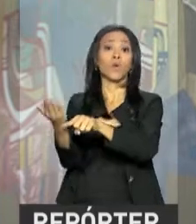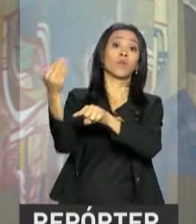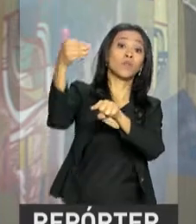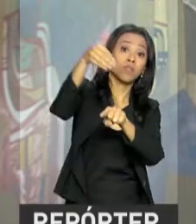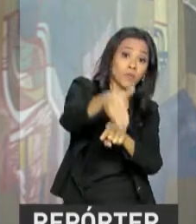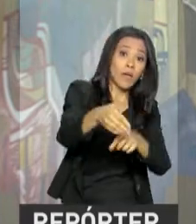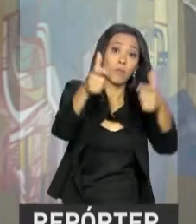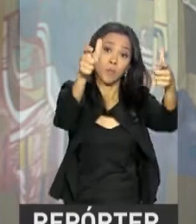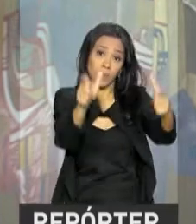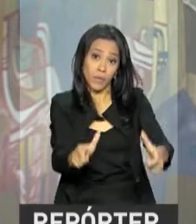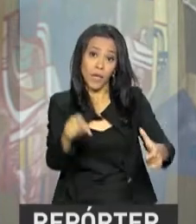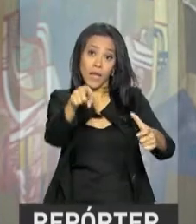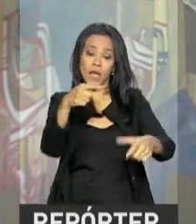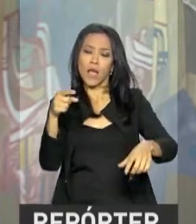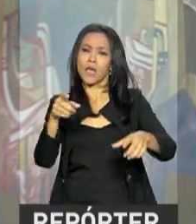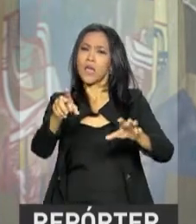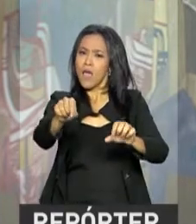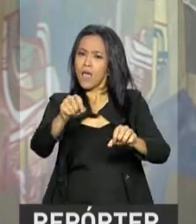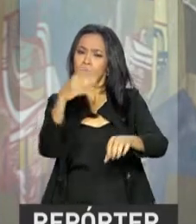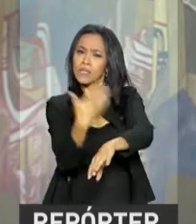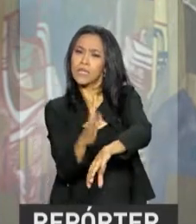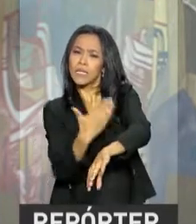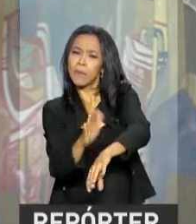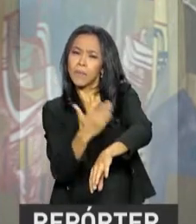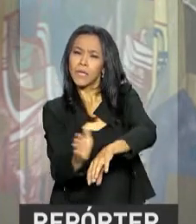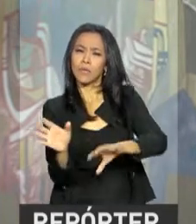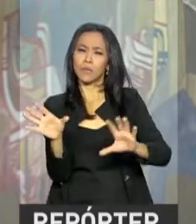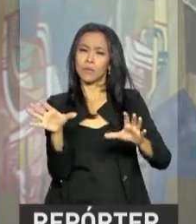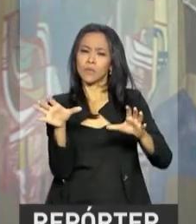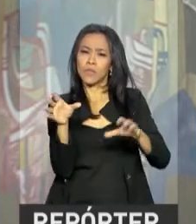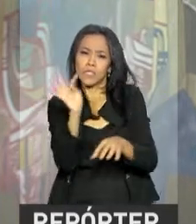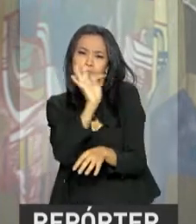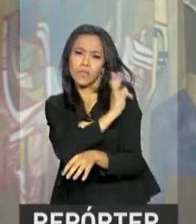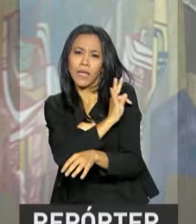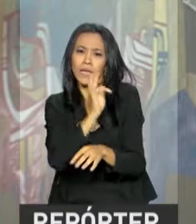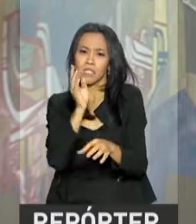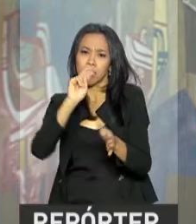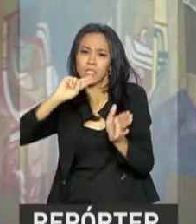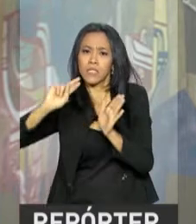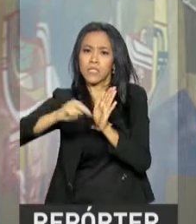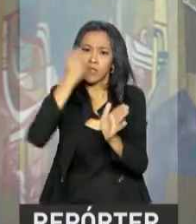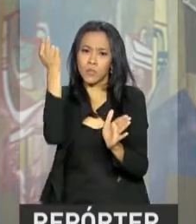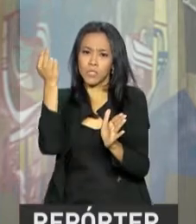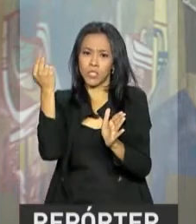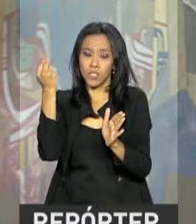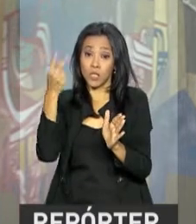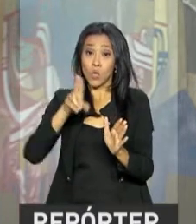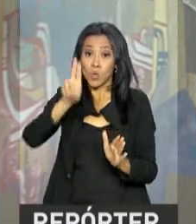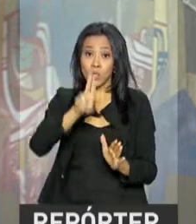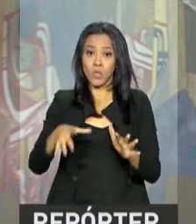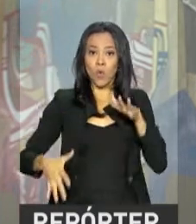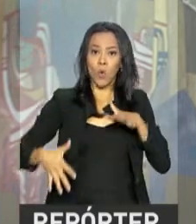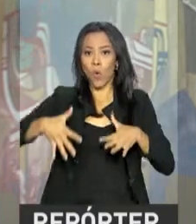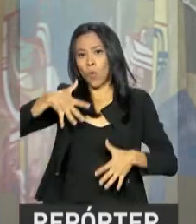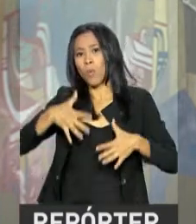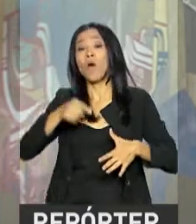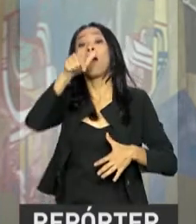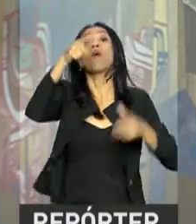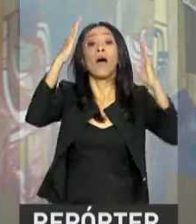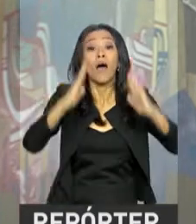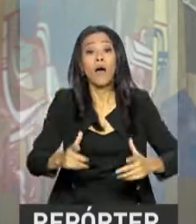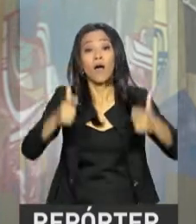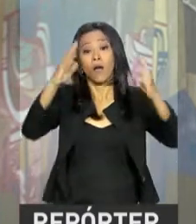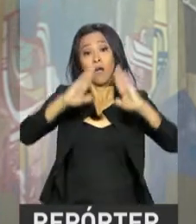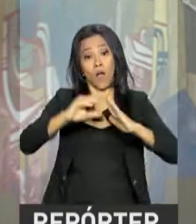de treinamento de técnicas minimamente invasivas e cirurgias robóticas do hospital do câncer de